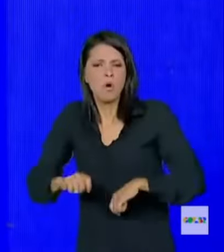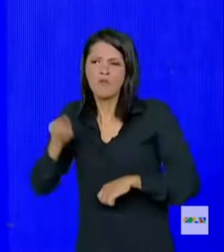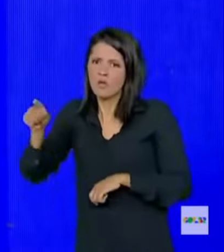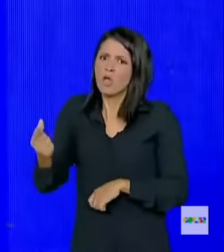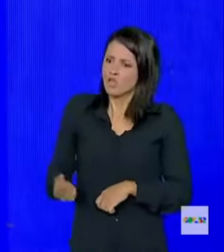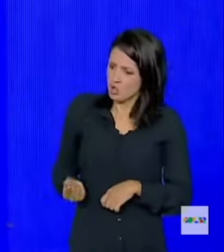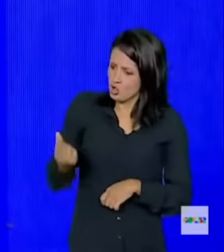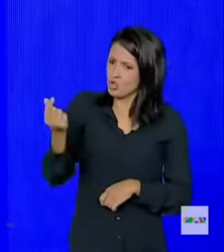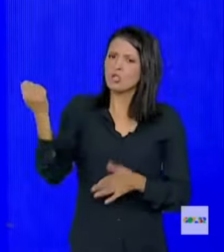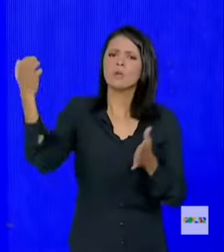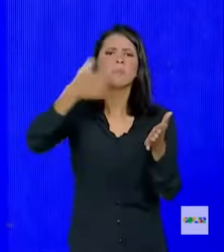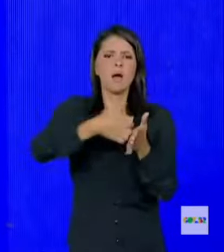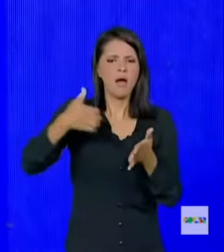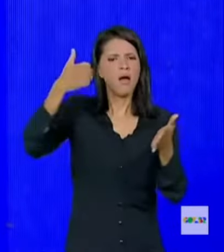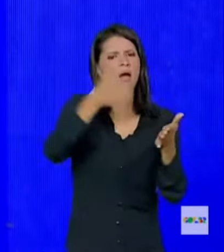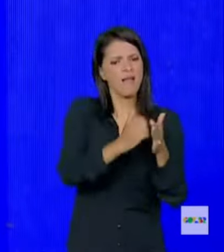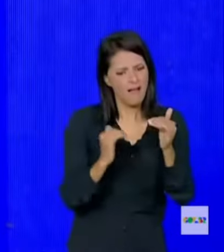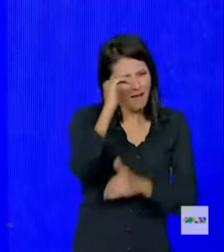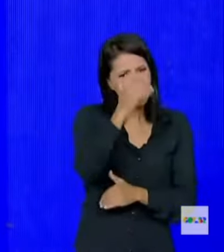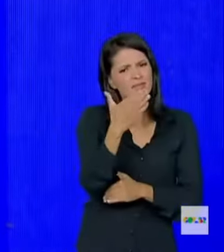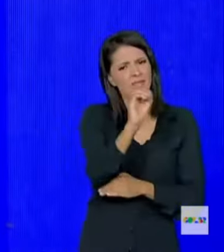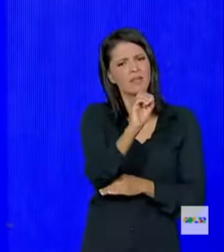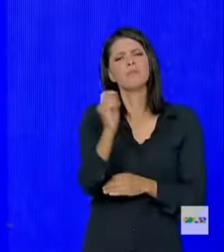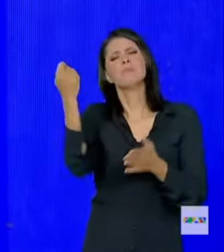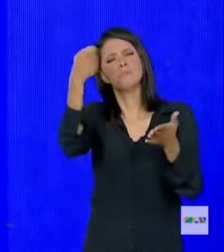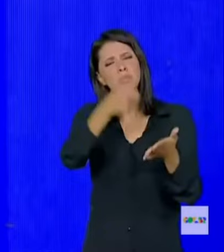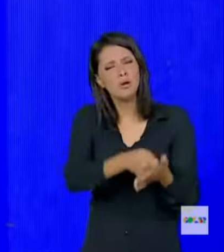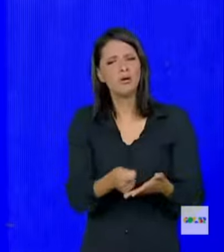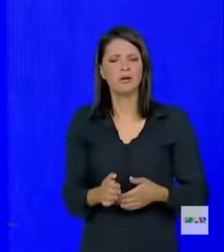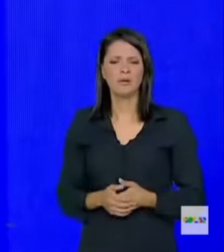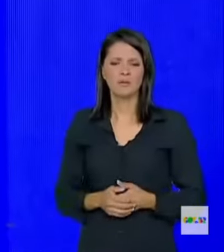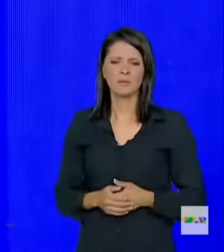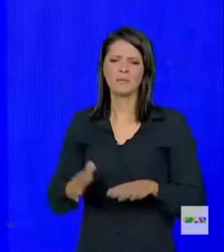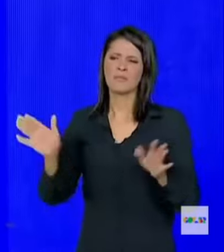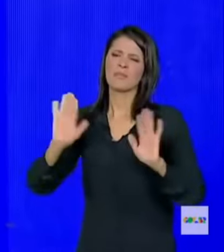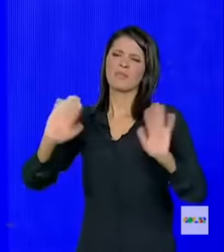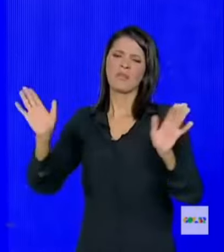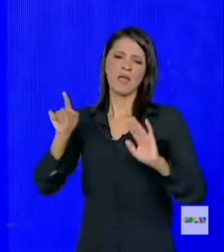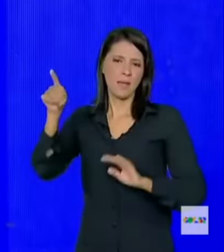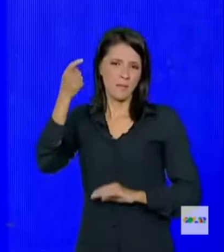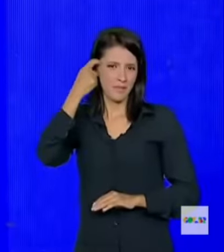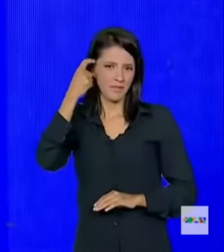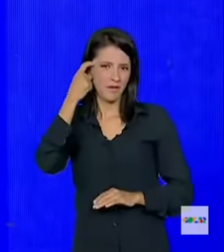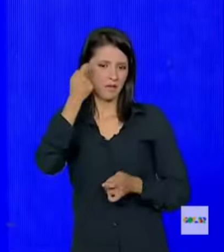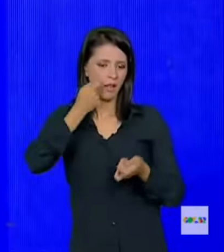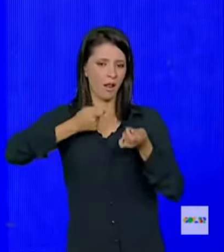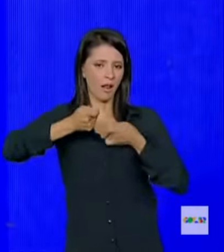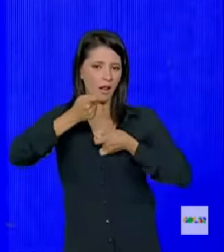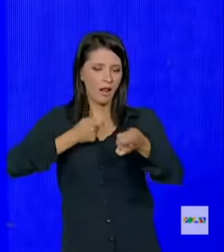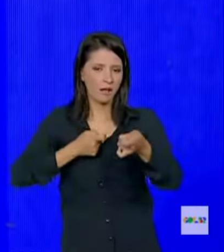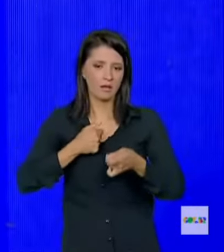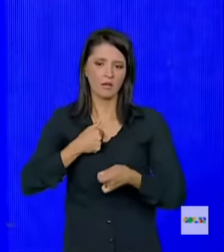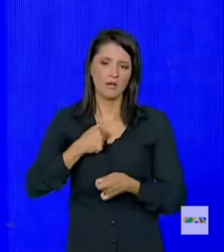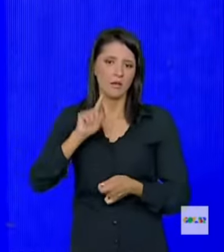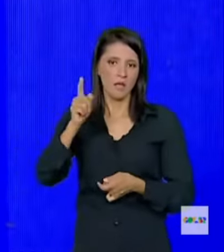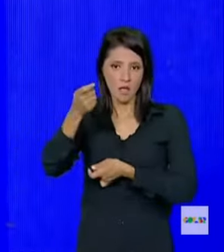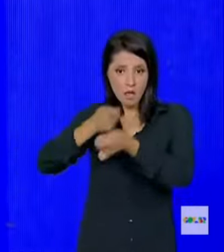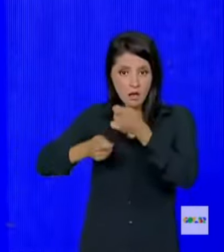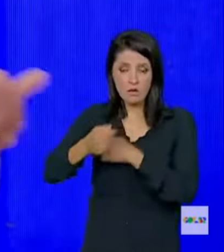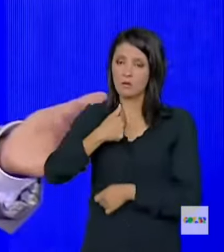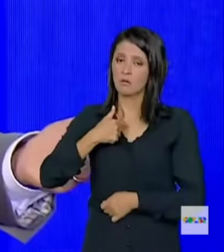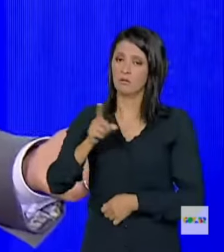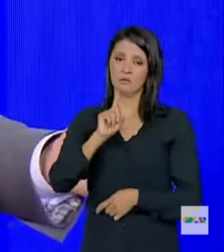dinheiro para você pagar sobre 10, Antônio, paga a Previdência. Não, mas acho que eles achavam que estava me enganando. Não era a mim que ele estava